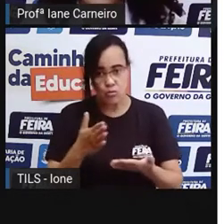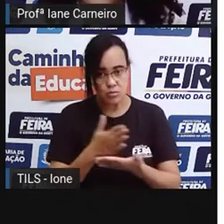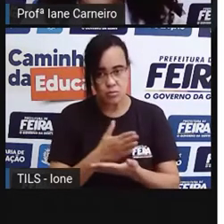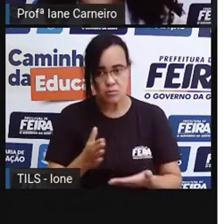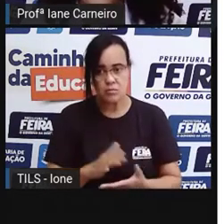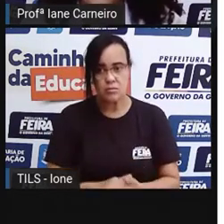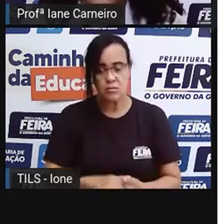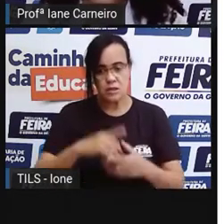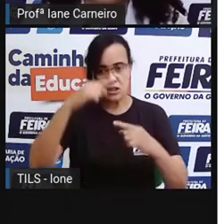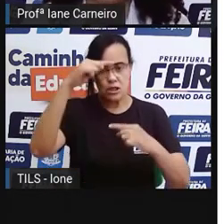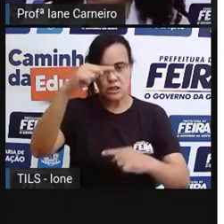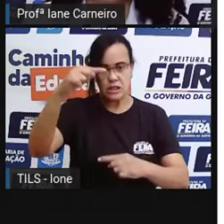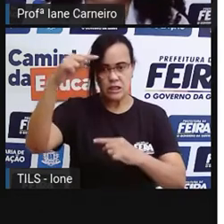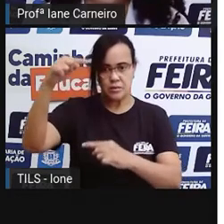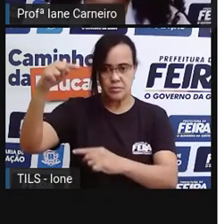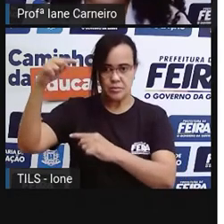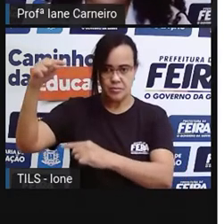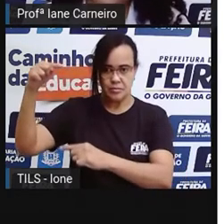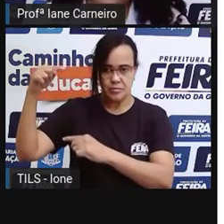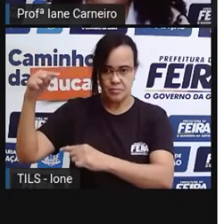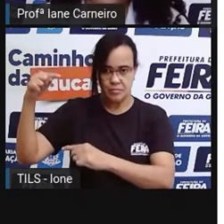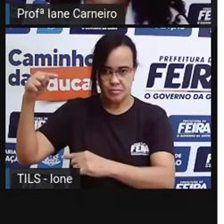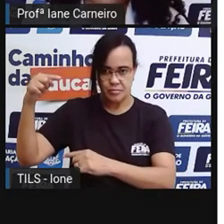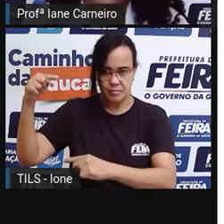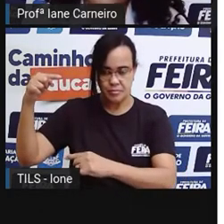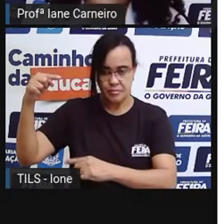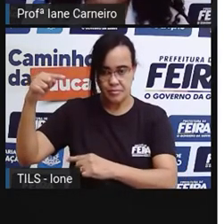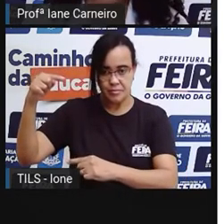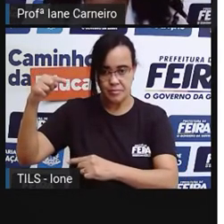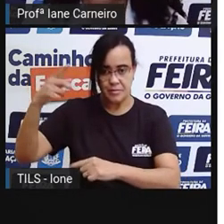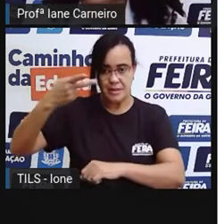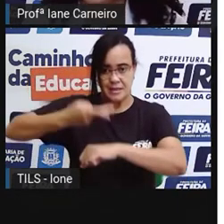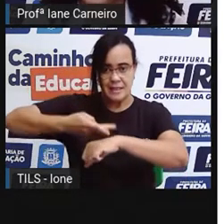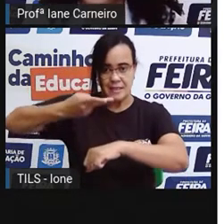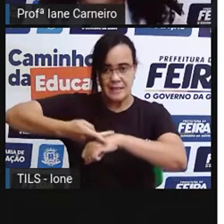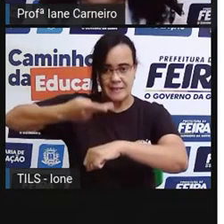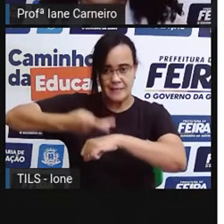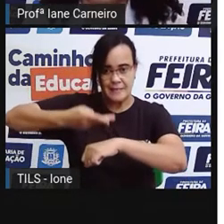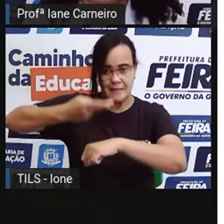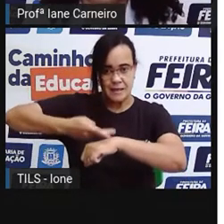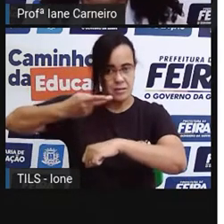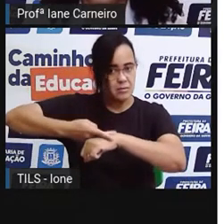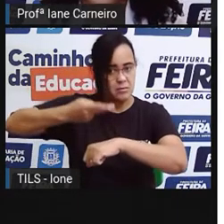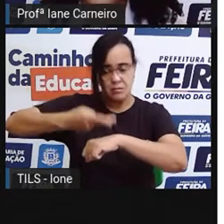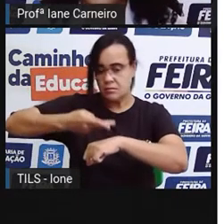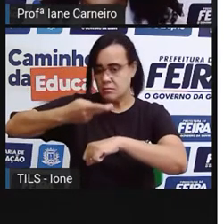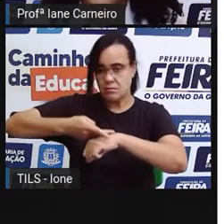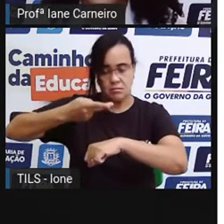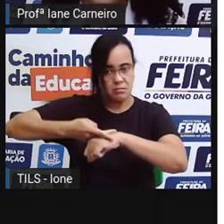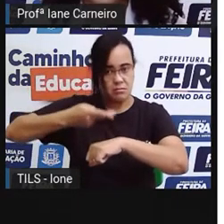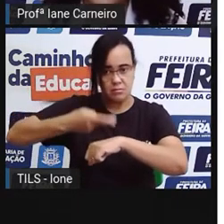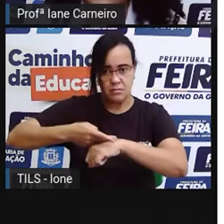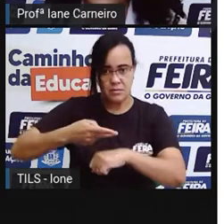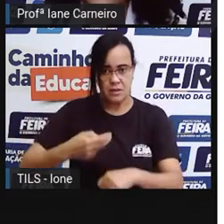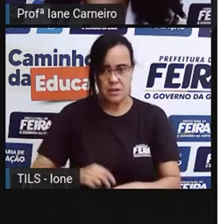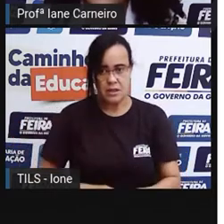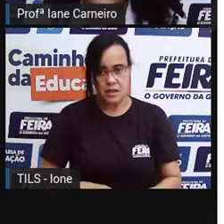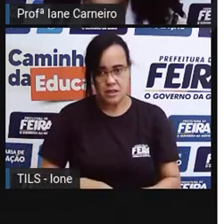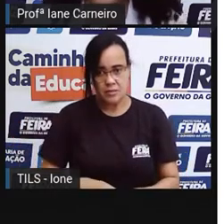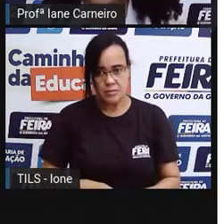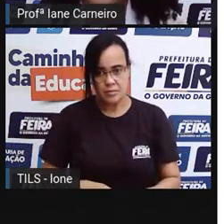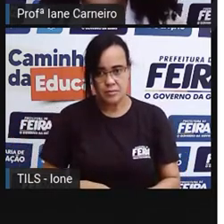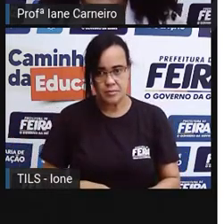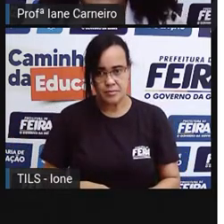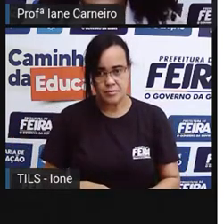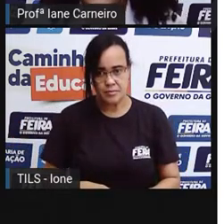olha só, né? Cacos de vidro podem ser, né, reciclados. Então,